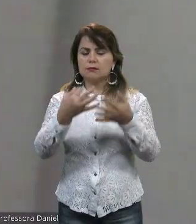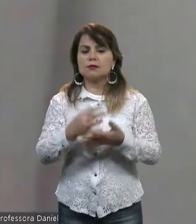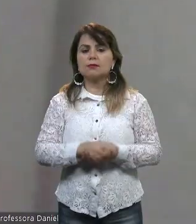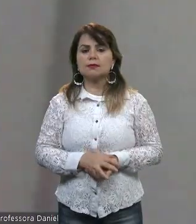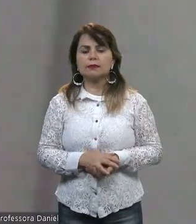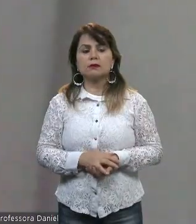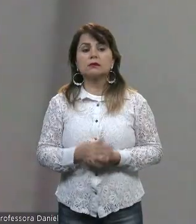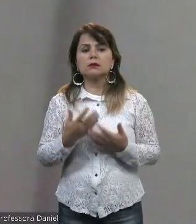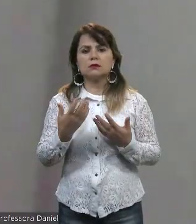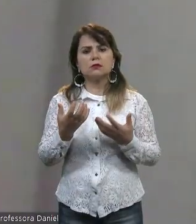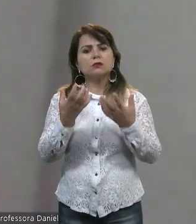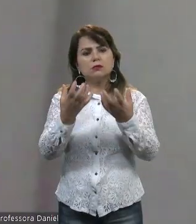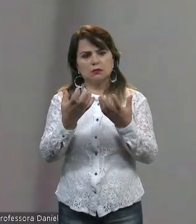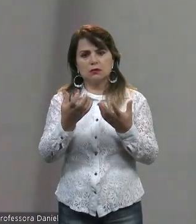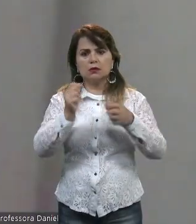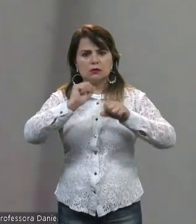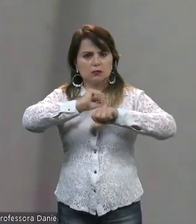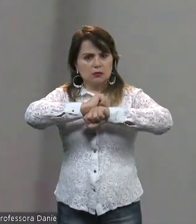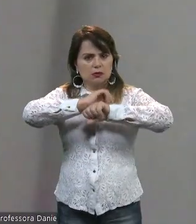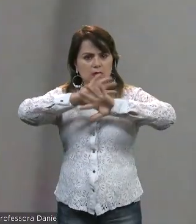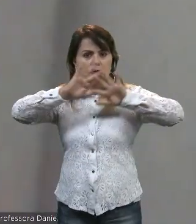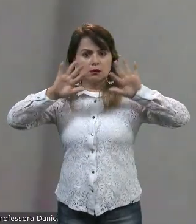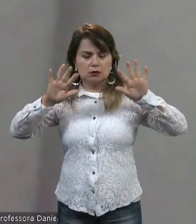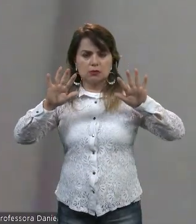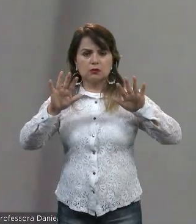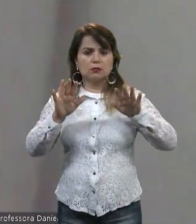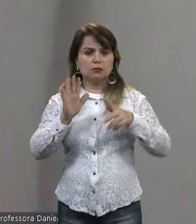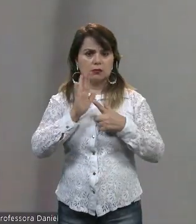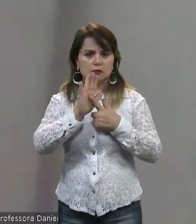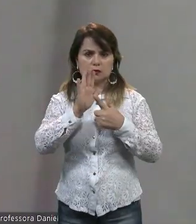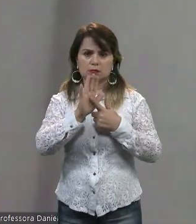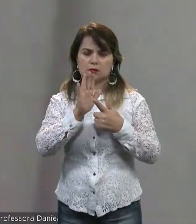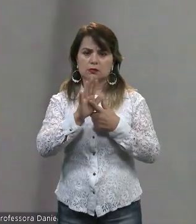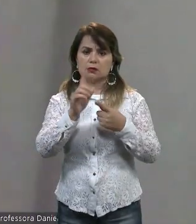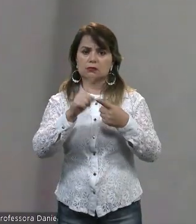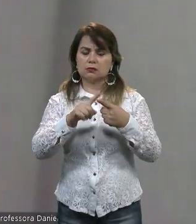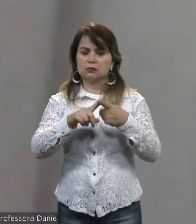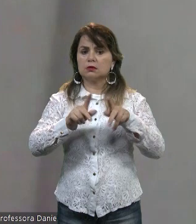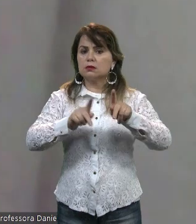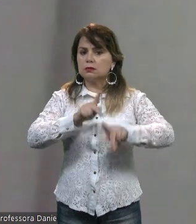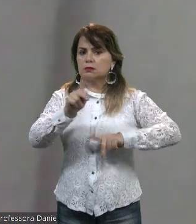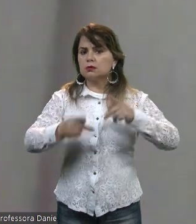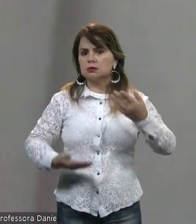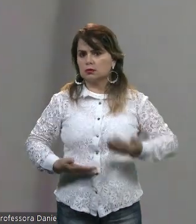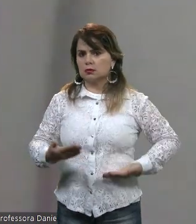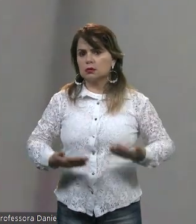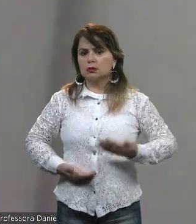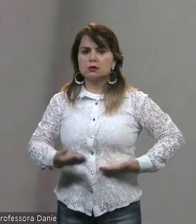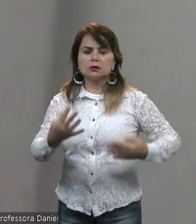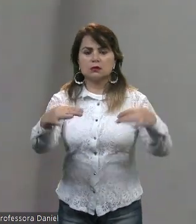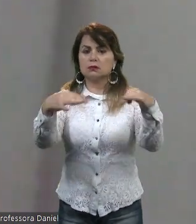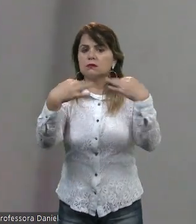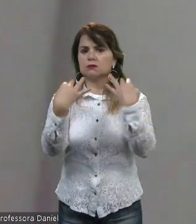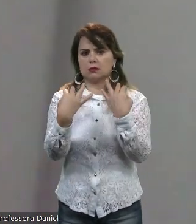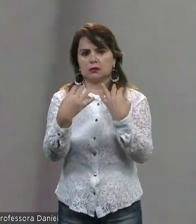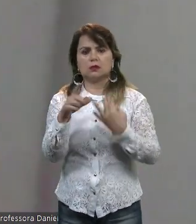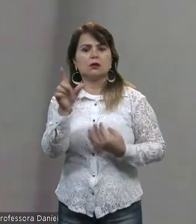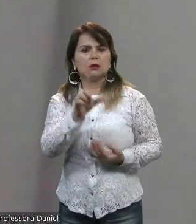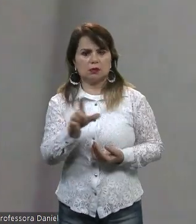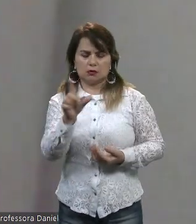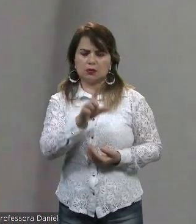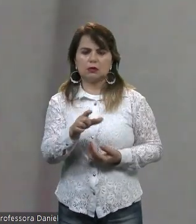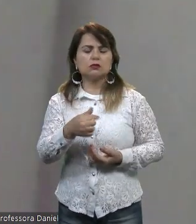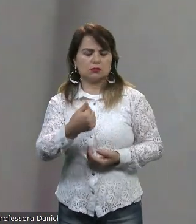Presidente, eu gostaria de esclarecer algumas coisas, até porque tem muitos servidores nos assistindo. É claro que, como servidora